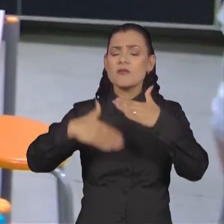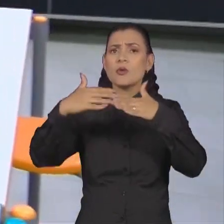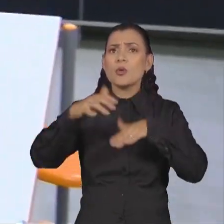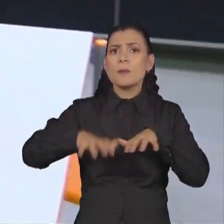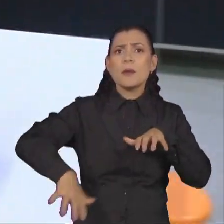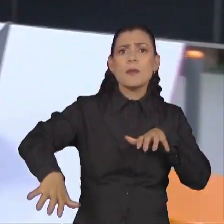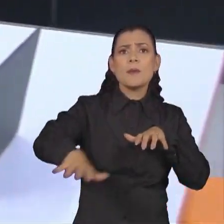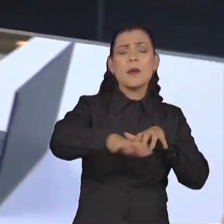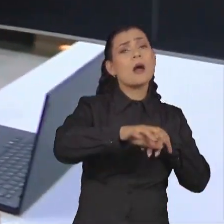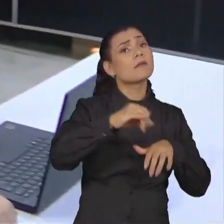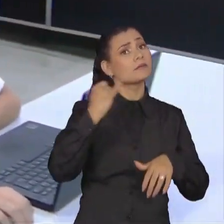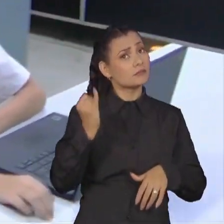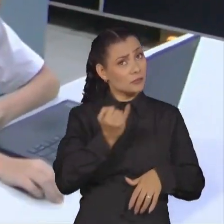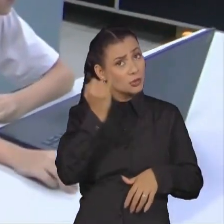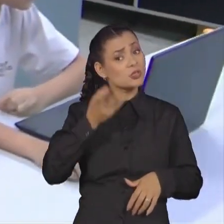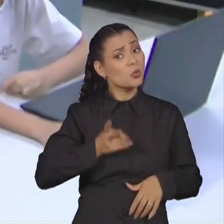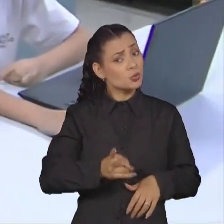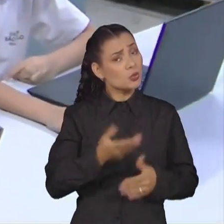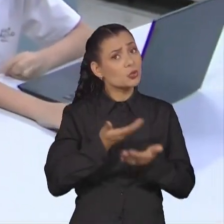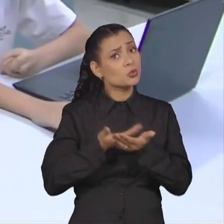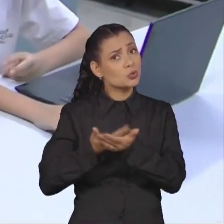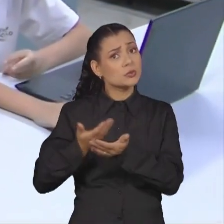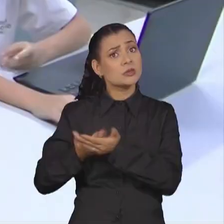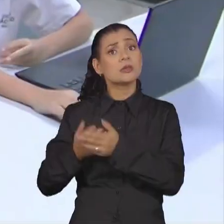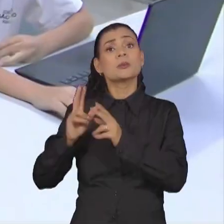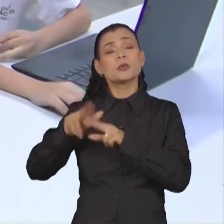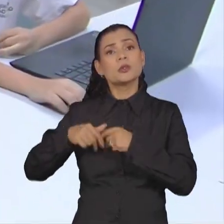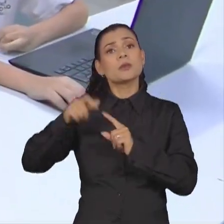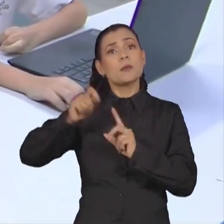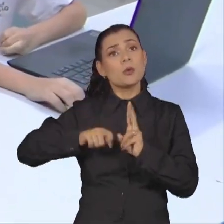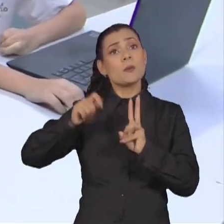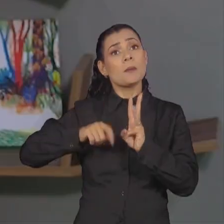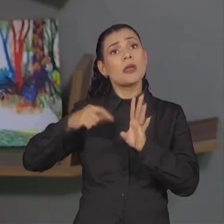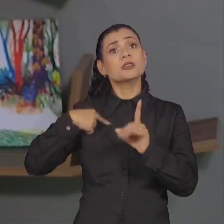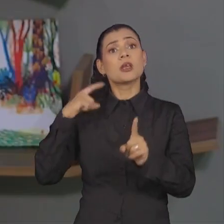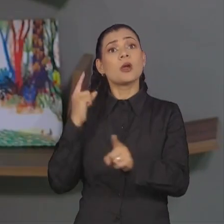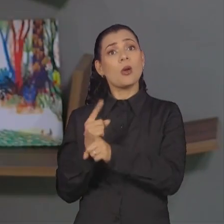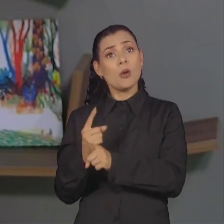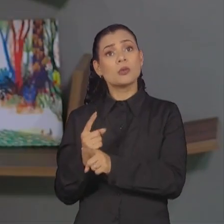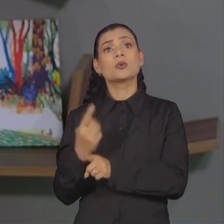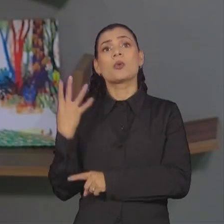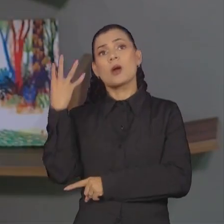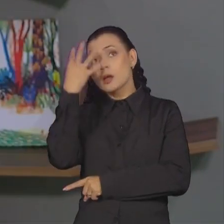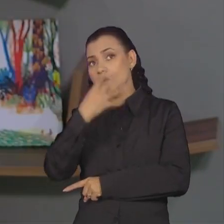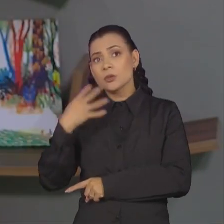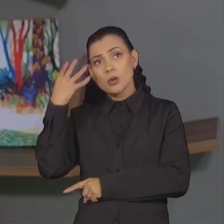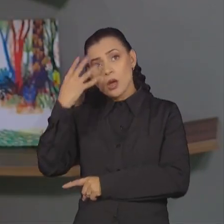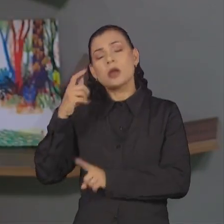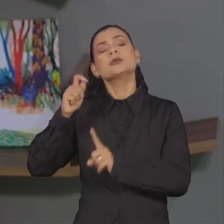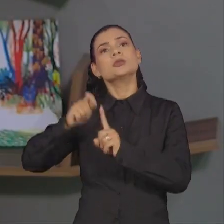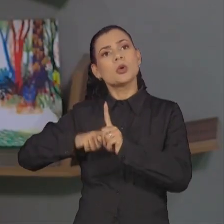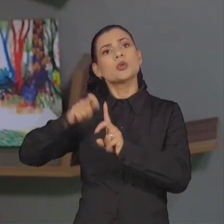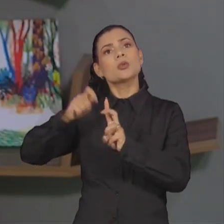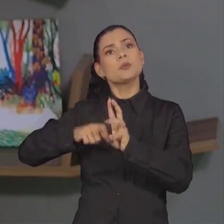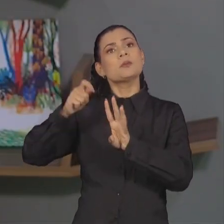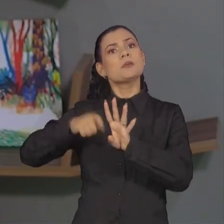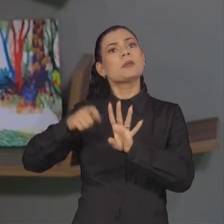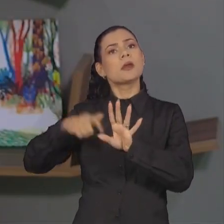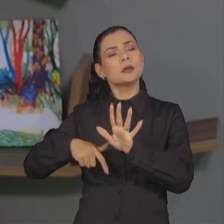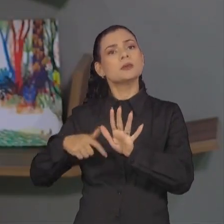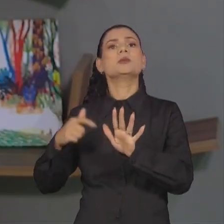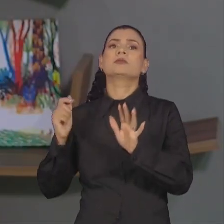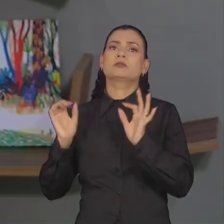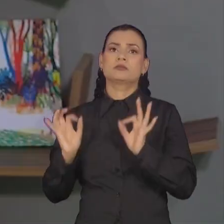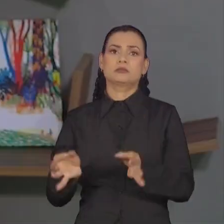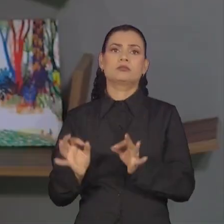área é contínuo. Enquanto ele for POED, mensalmente de encontros de 4 horas todos os meses, até enquanto